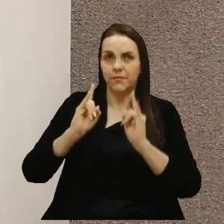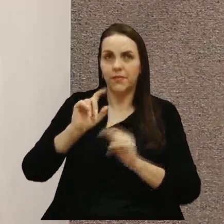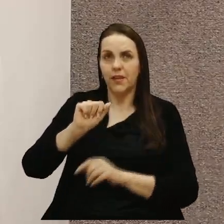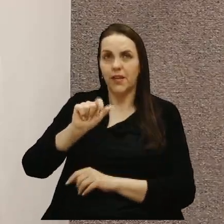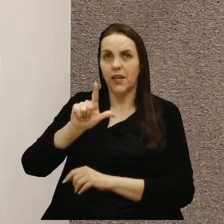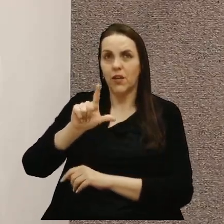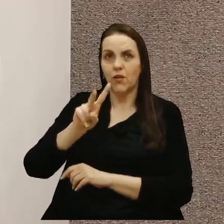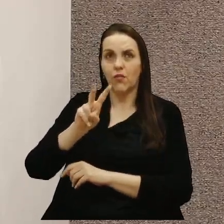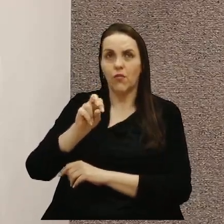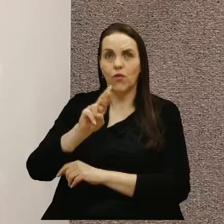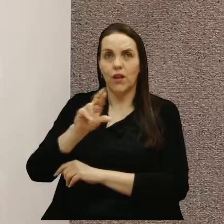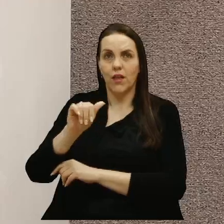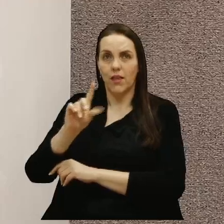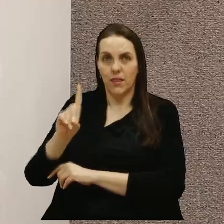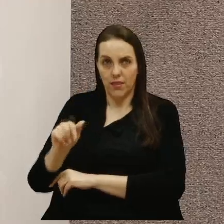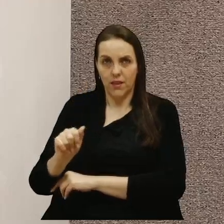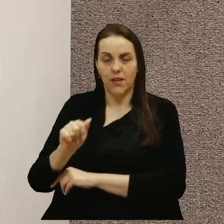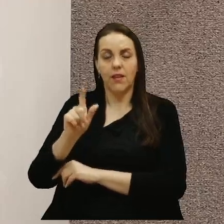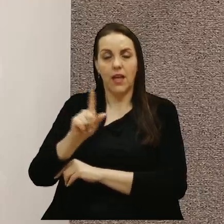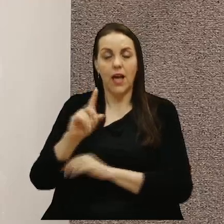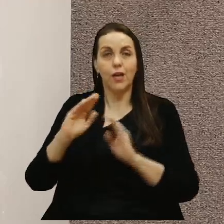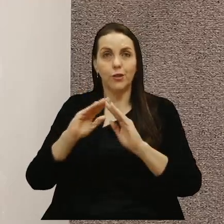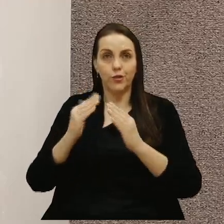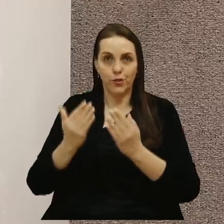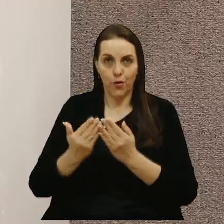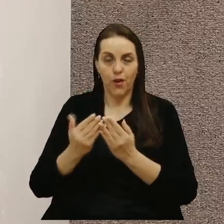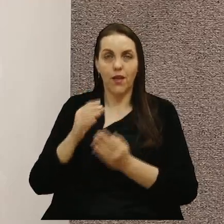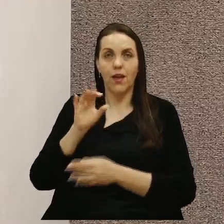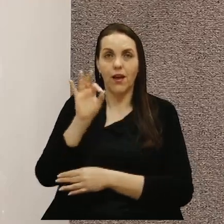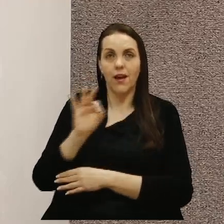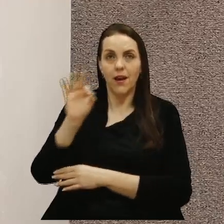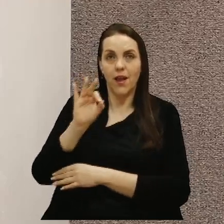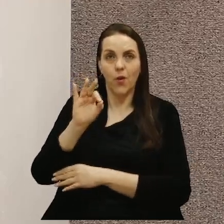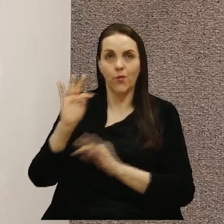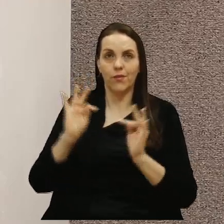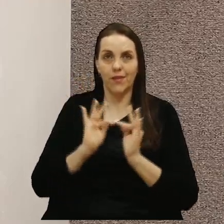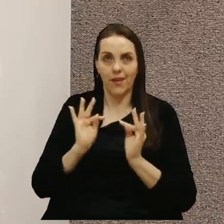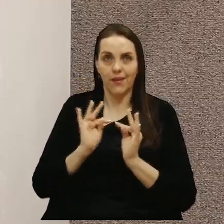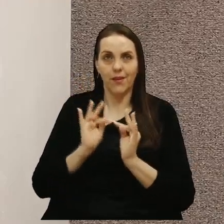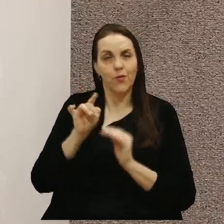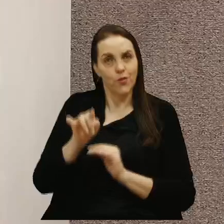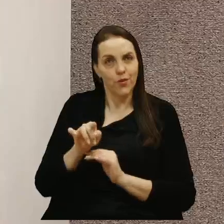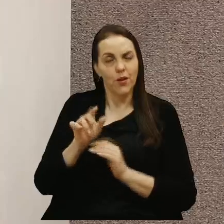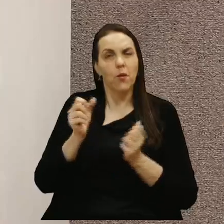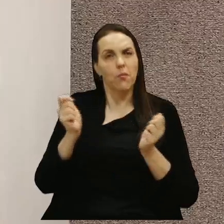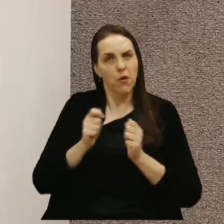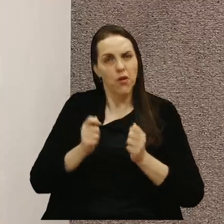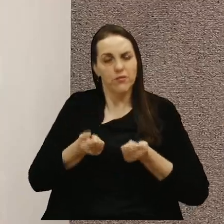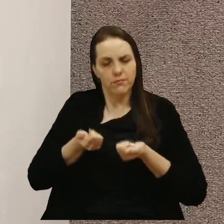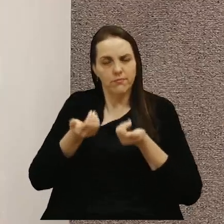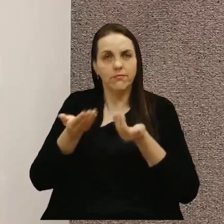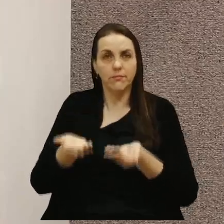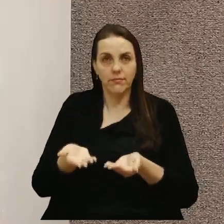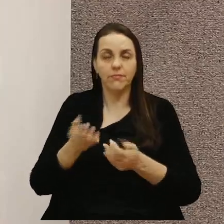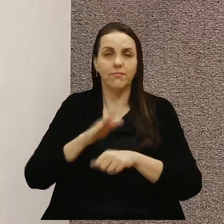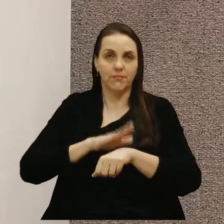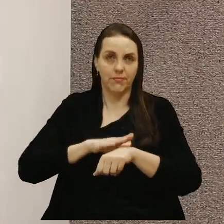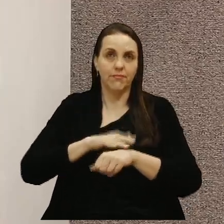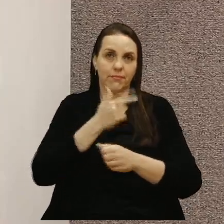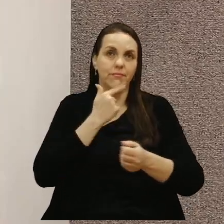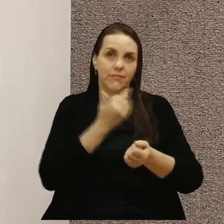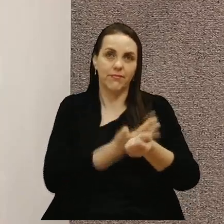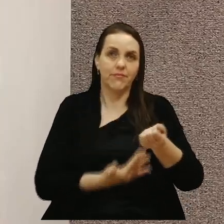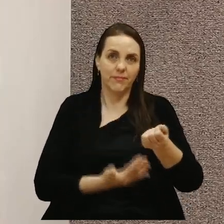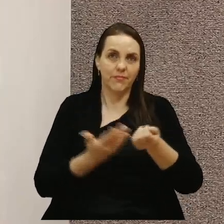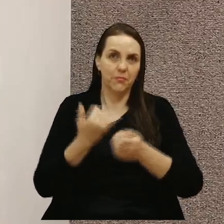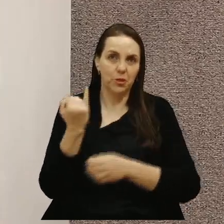Grau Técnico, Escola de Ensino Técnico Profissionalizante, e aí você pode fazer a sua doação, que é tão importante para esse momento. E também